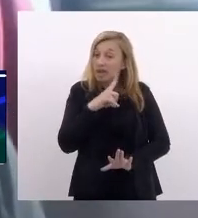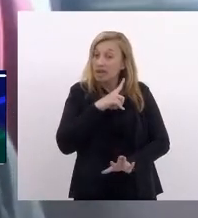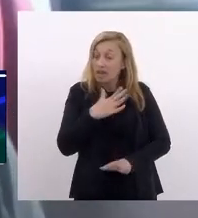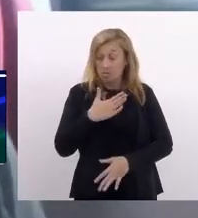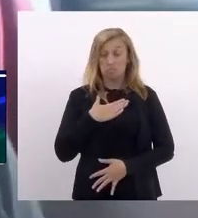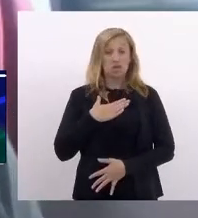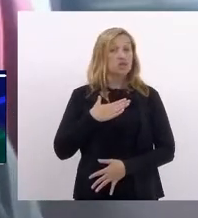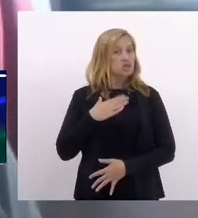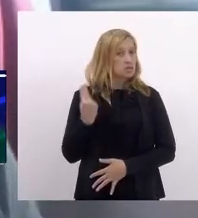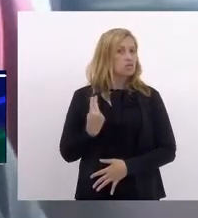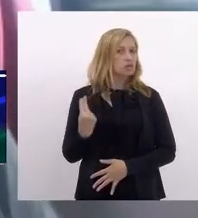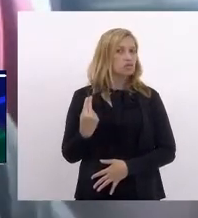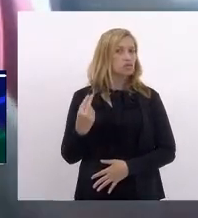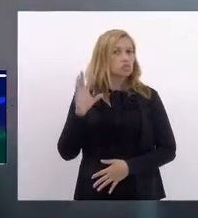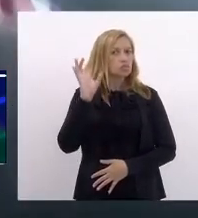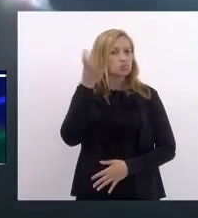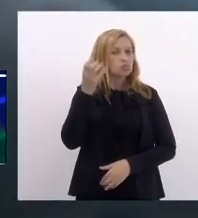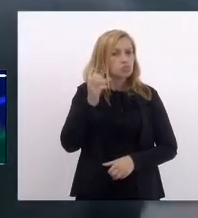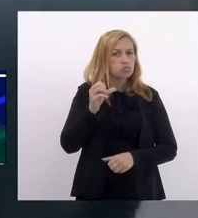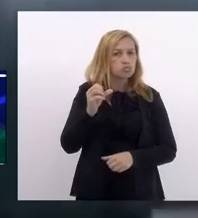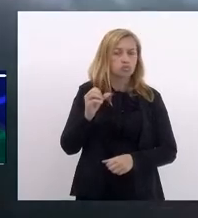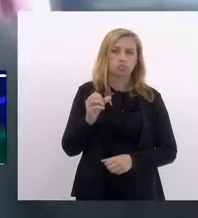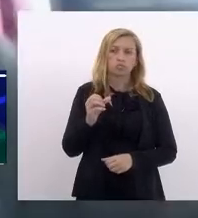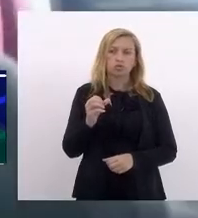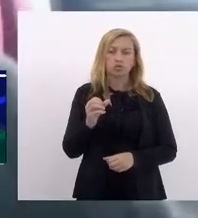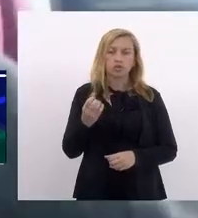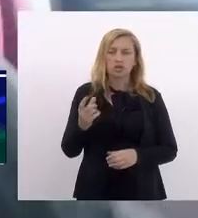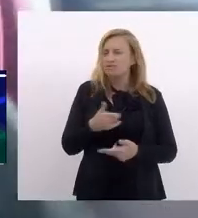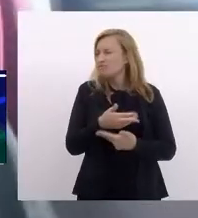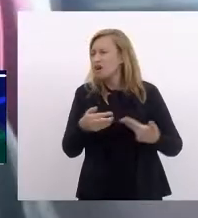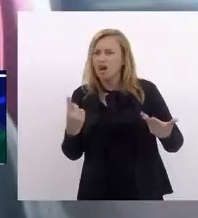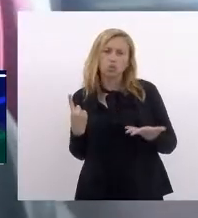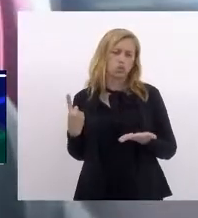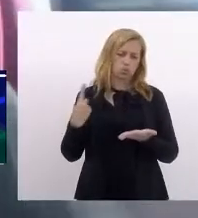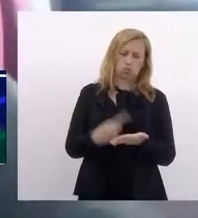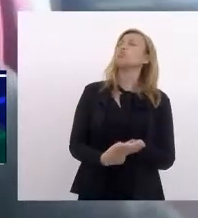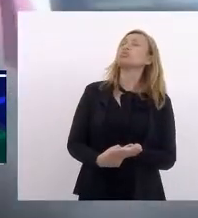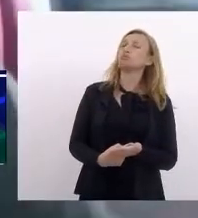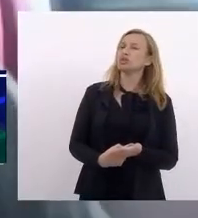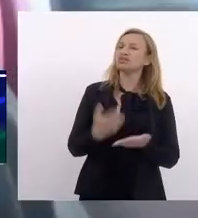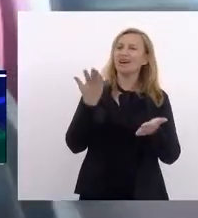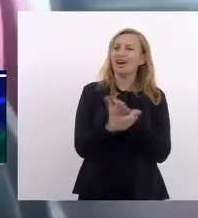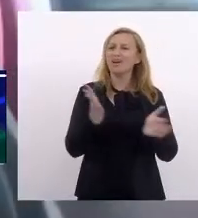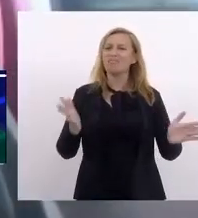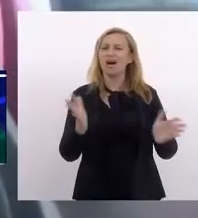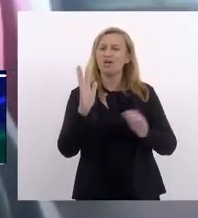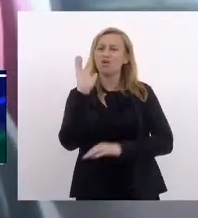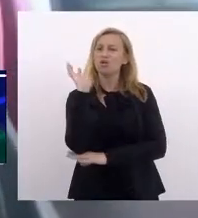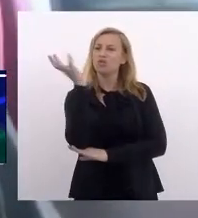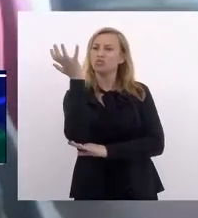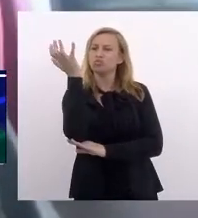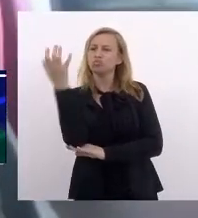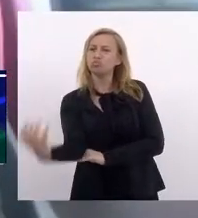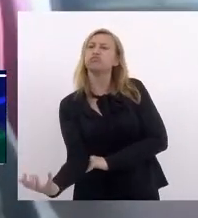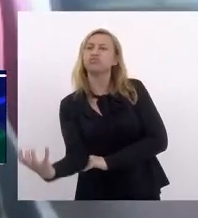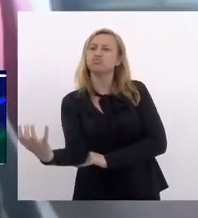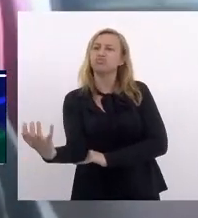minha autoria de mudanças climáticas e assumiu uma série de compromissos, acabar com o desmatamento até